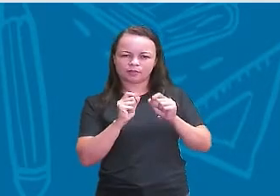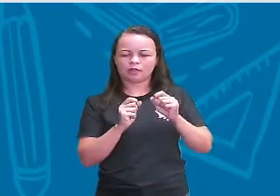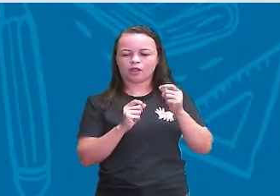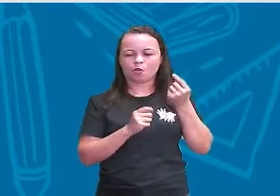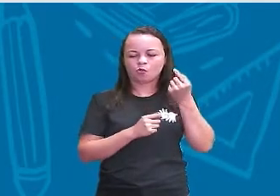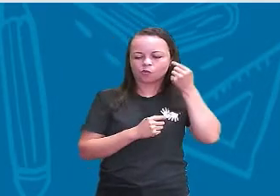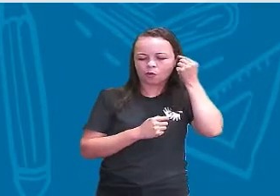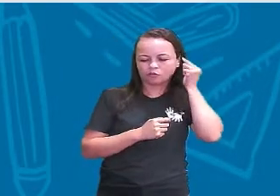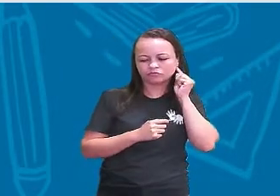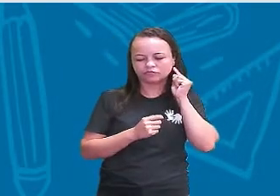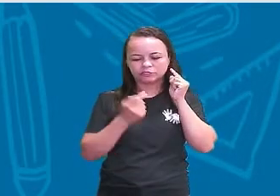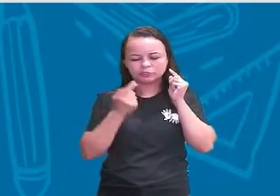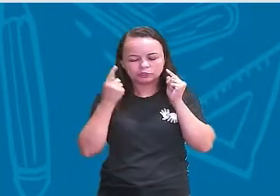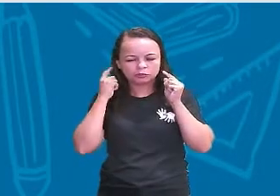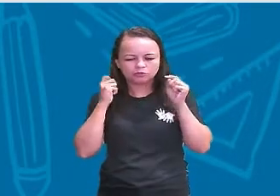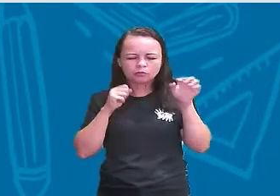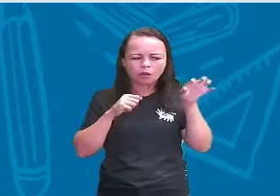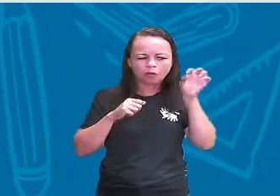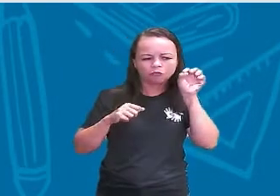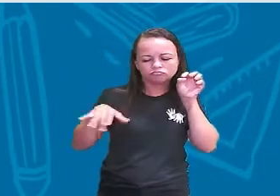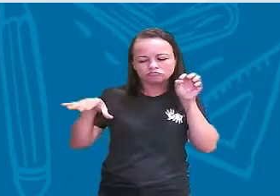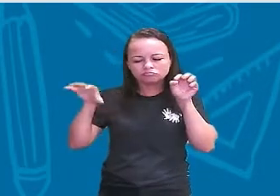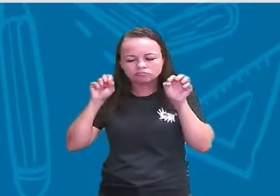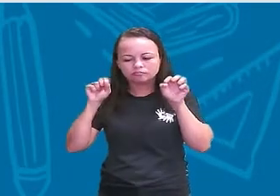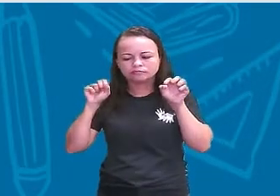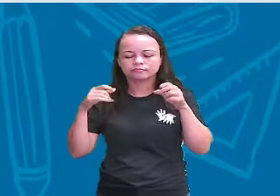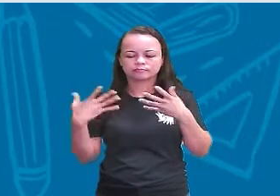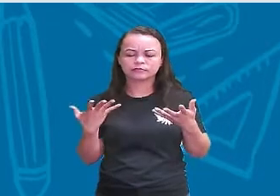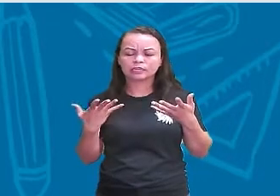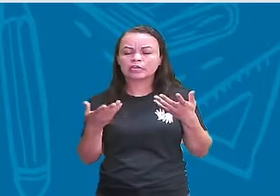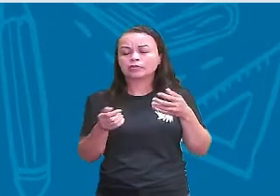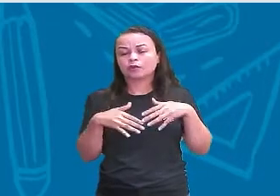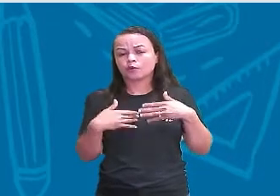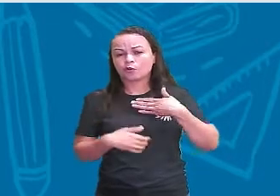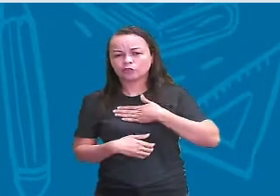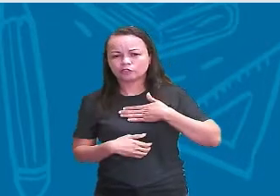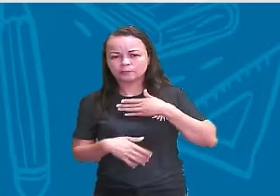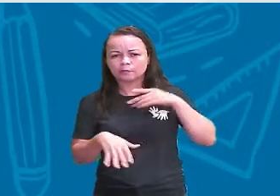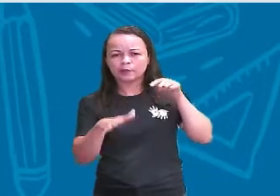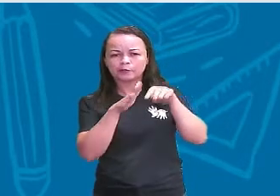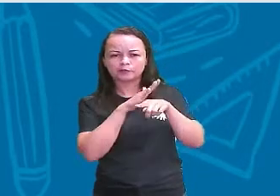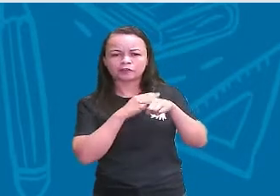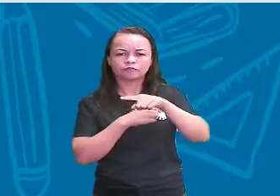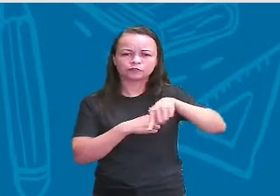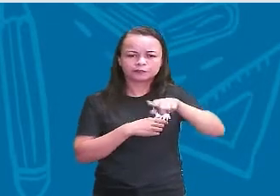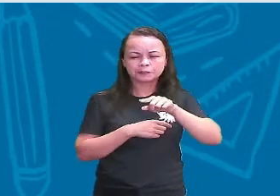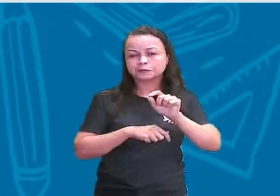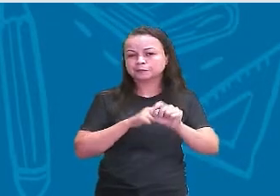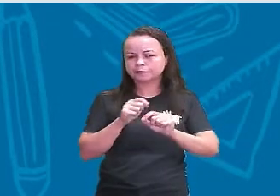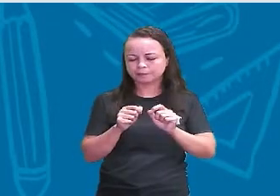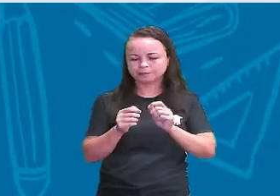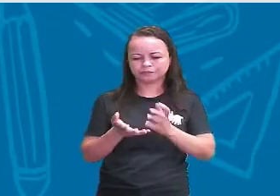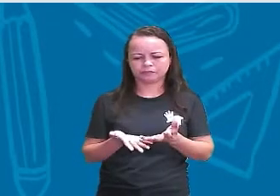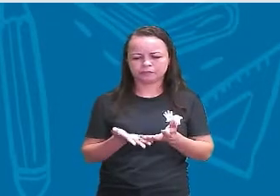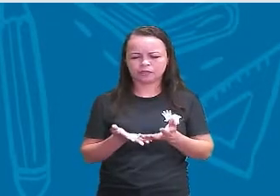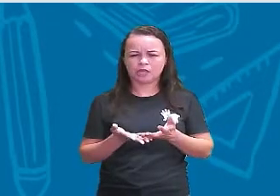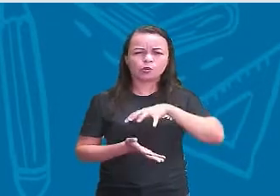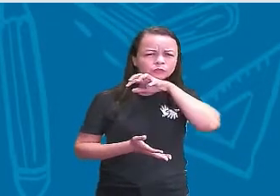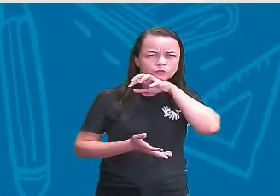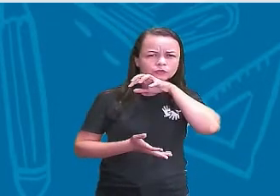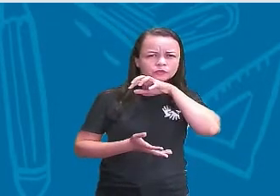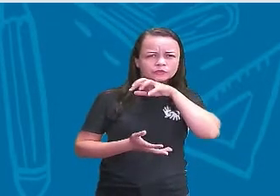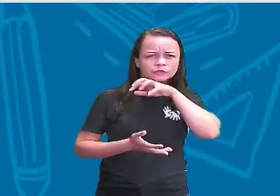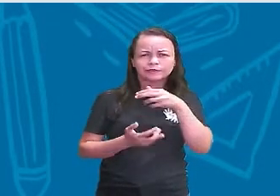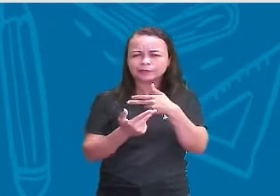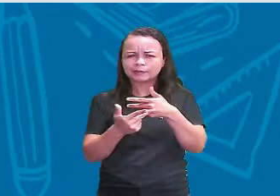ouvidos, tá certo? E eu gostaria de fazer a seguinte pergunta para vocês. Vocês acham que todos os animais, todos os